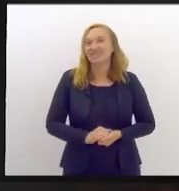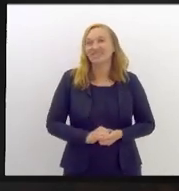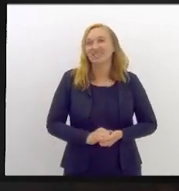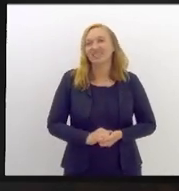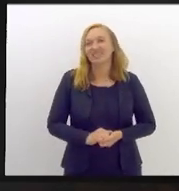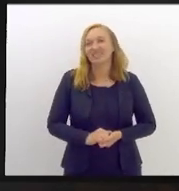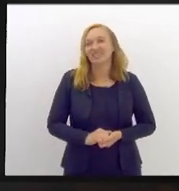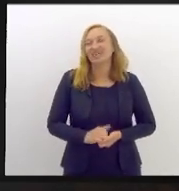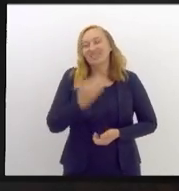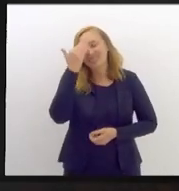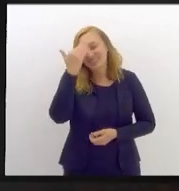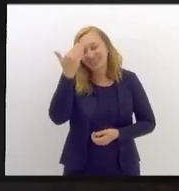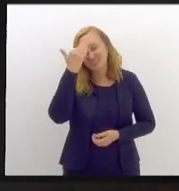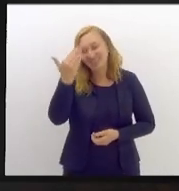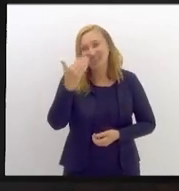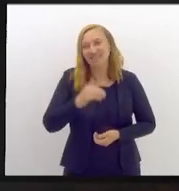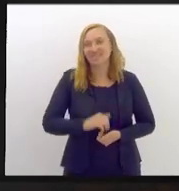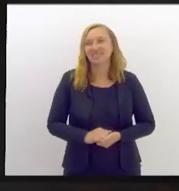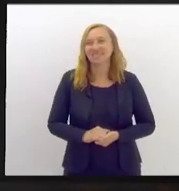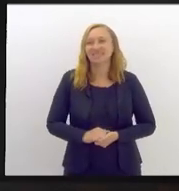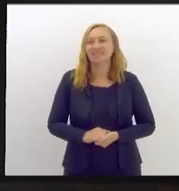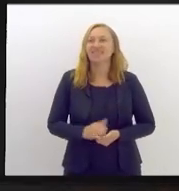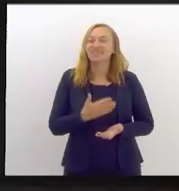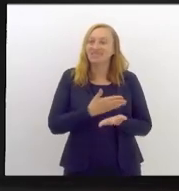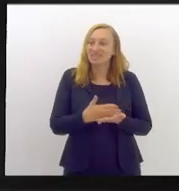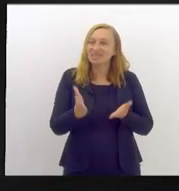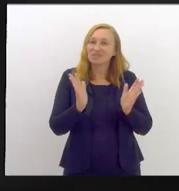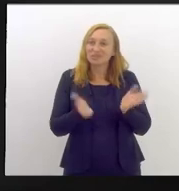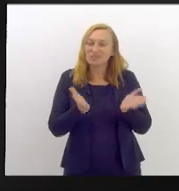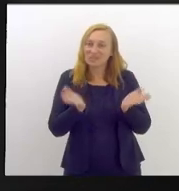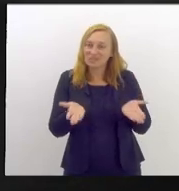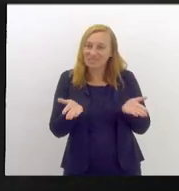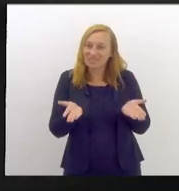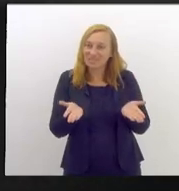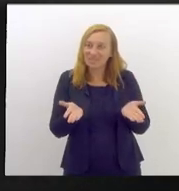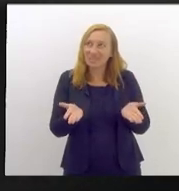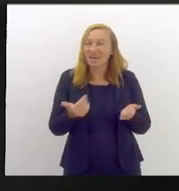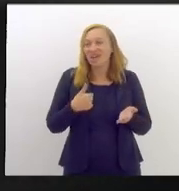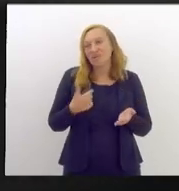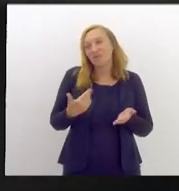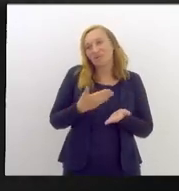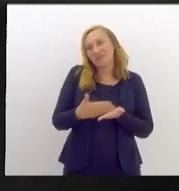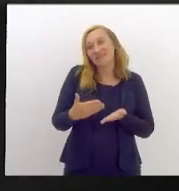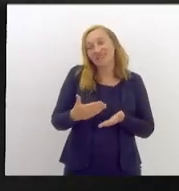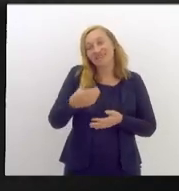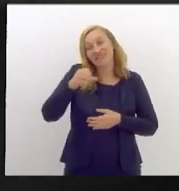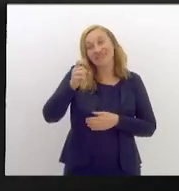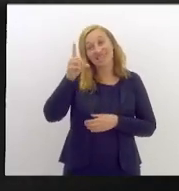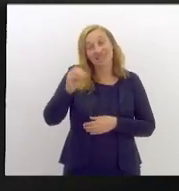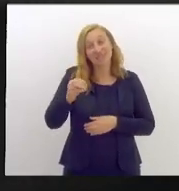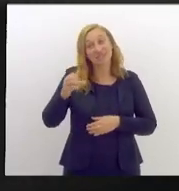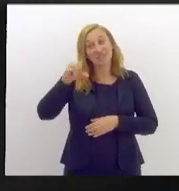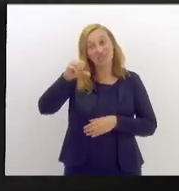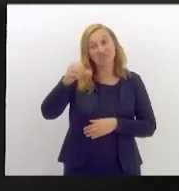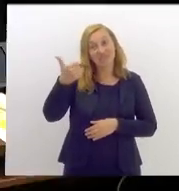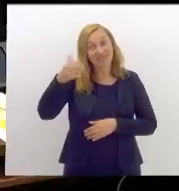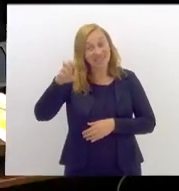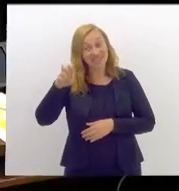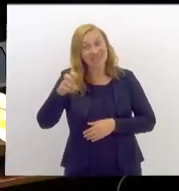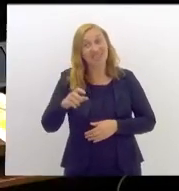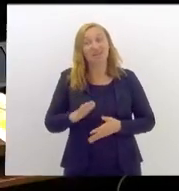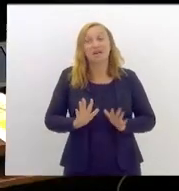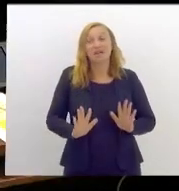muito muito obrigado nós começamos hoje por volta eu comecei mais cedo 9:15 eu cheguei aqui